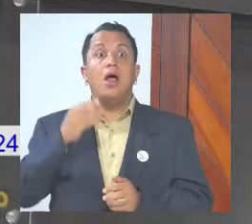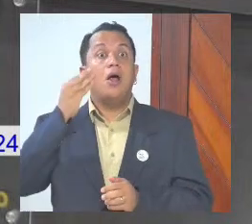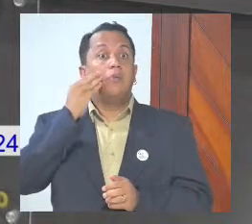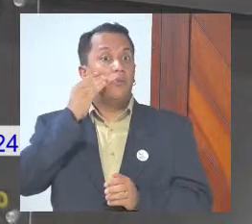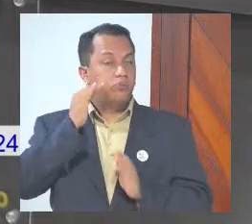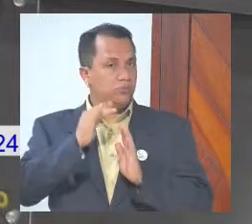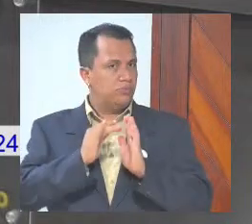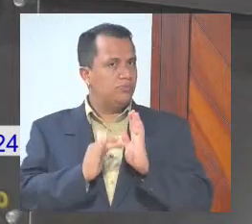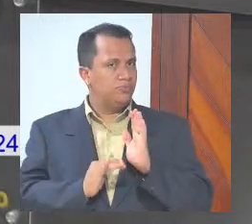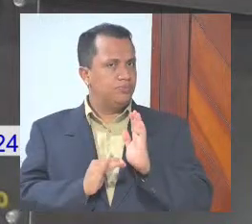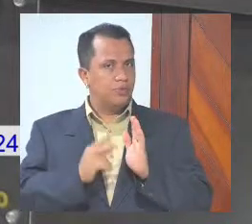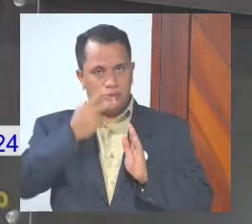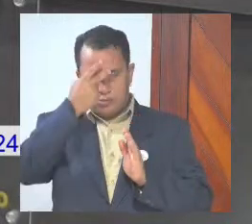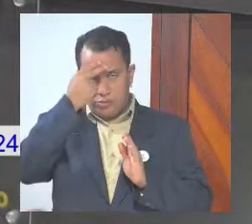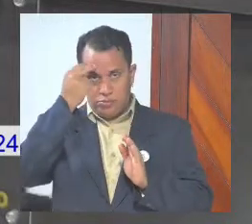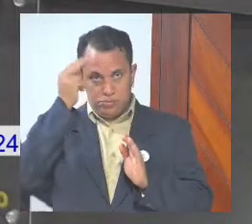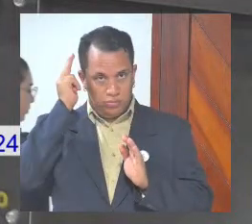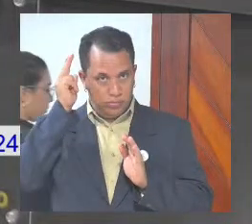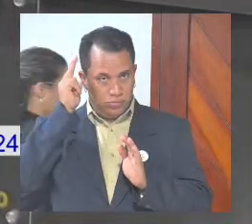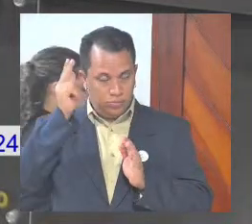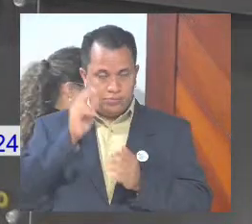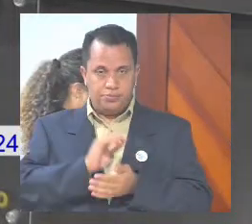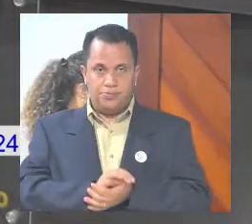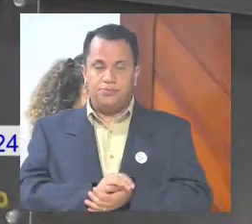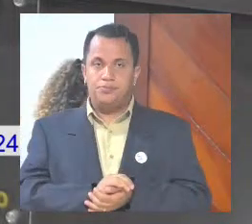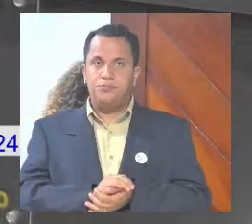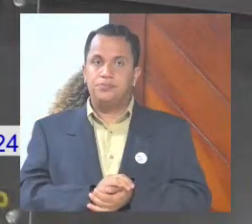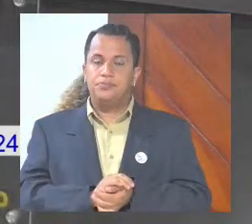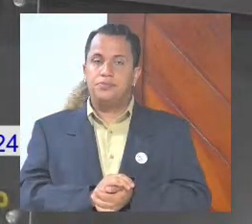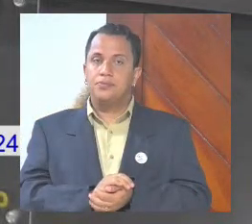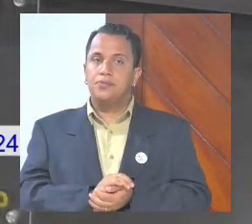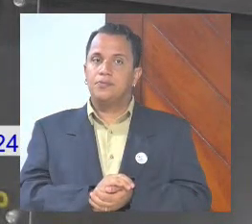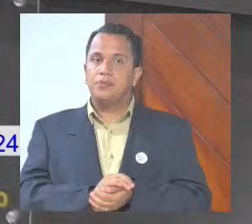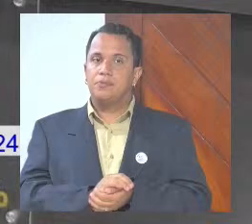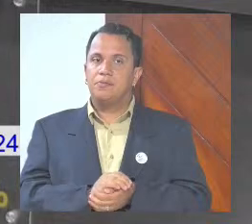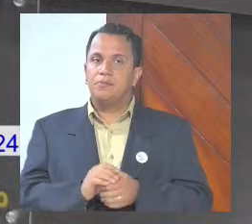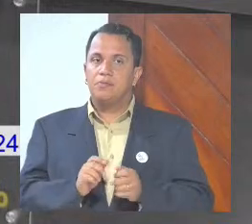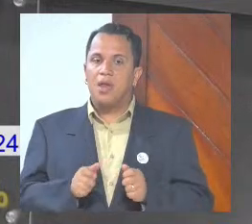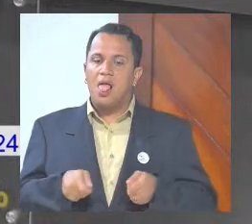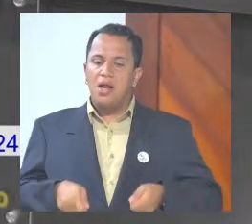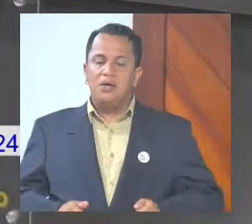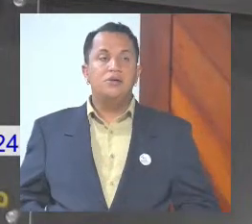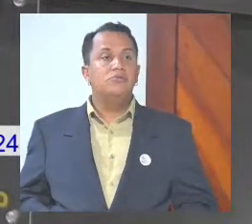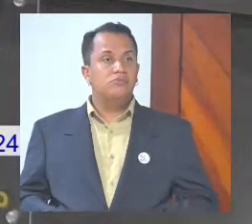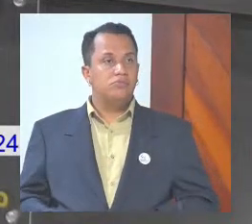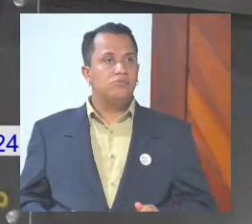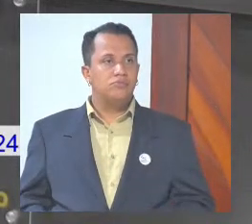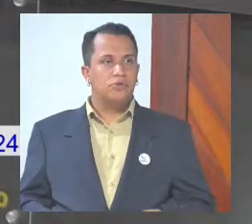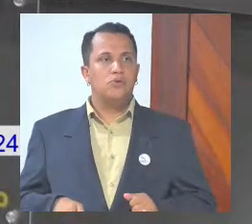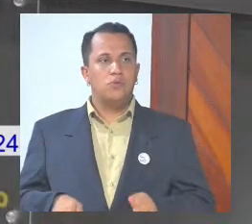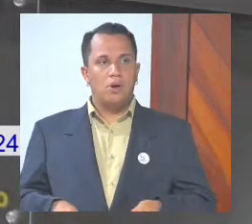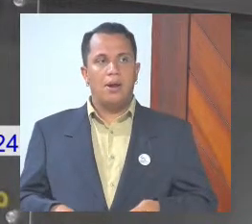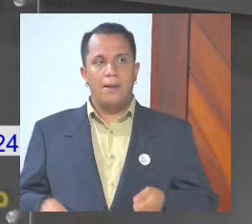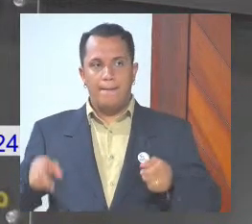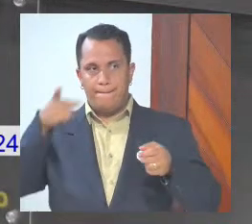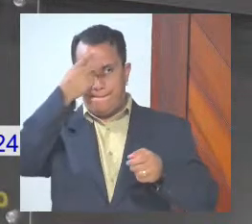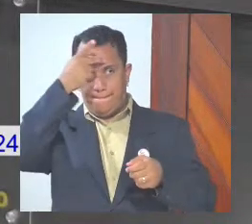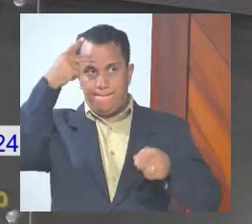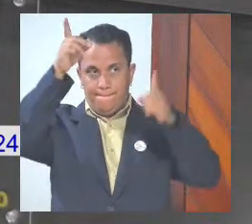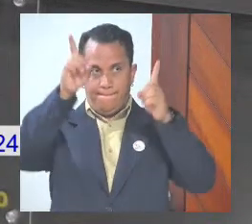ao excelentíssimo prefeito municipal João Luciano acessibilidade urbana para a pessoa